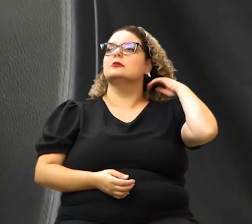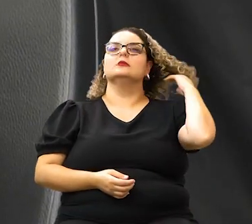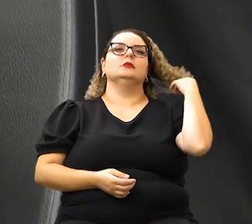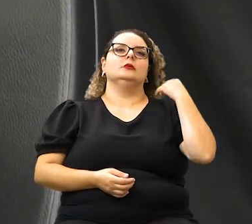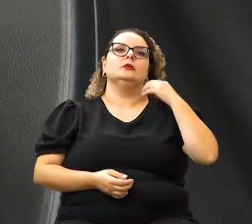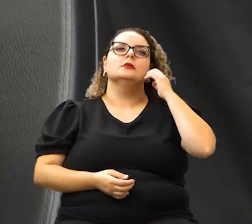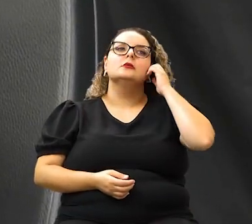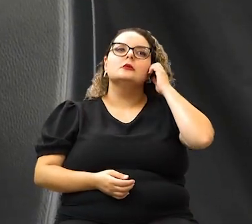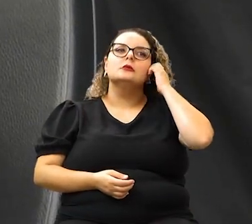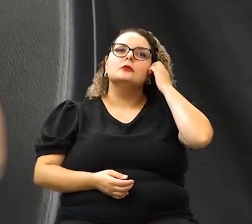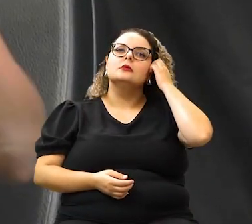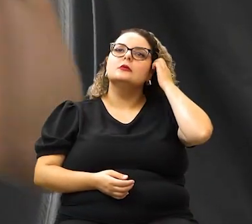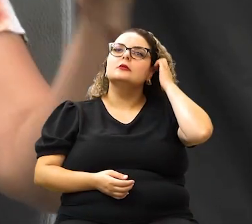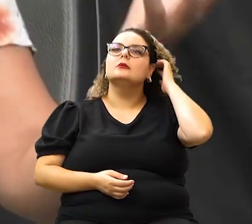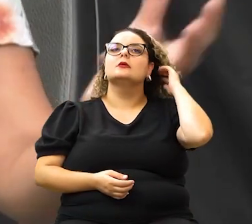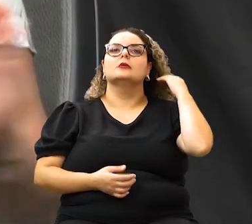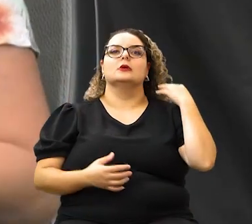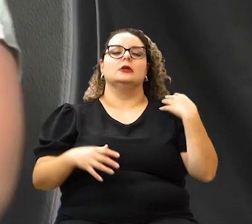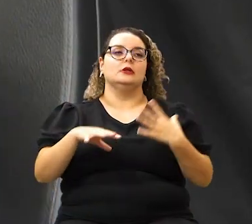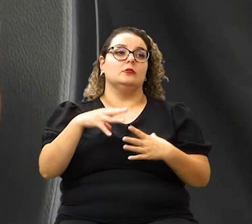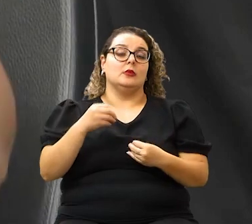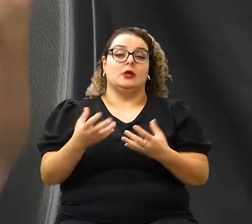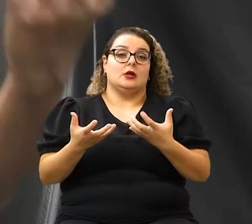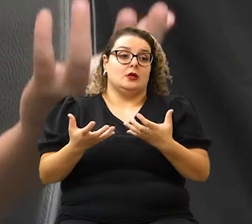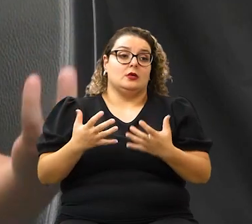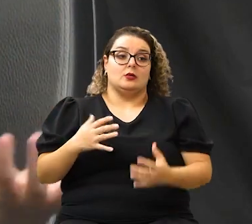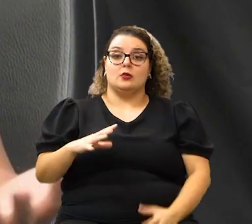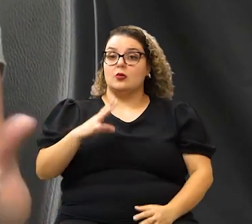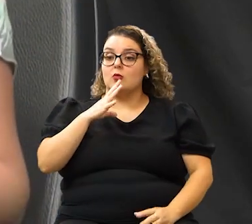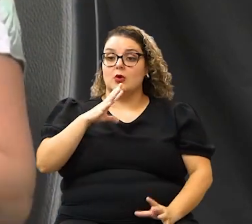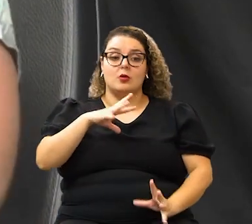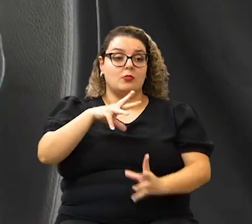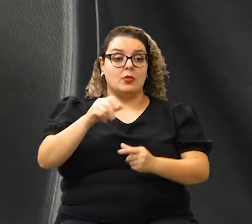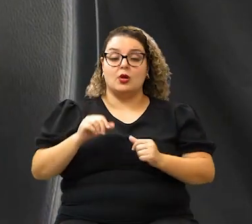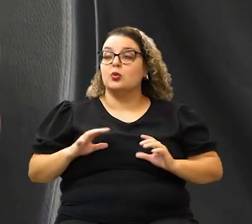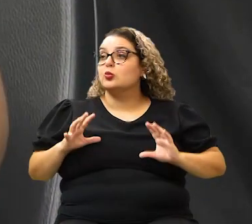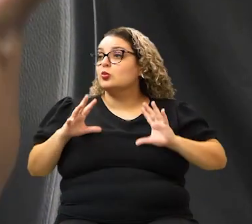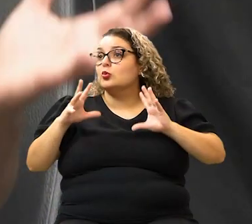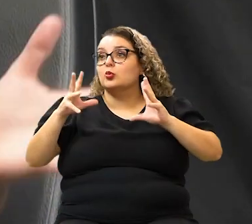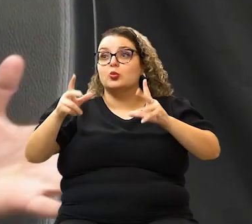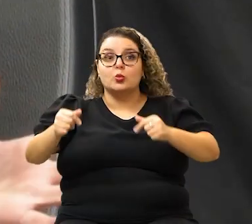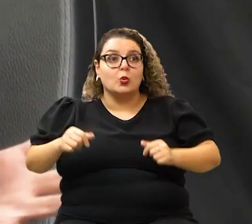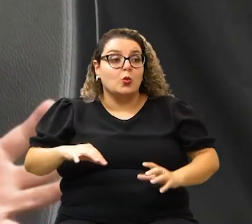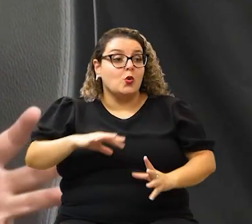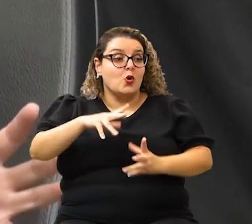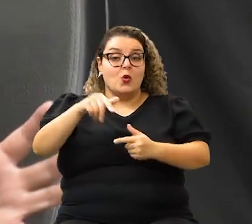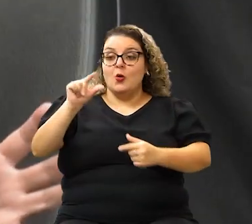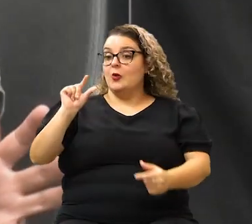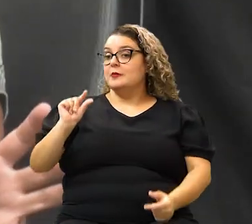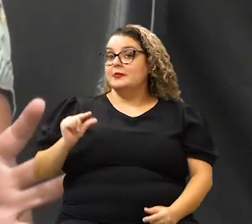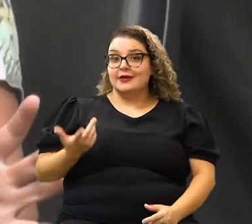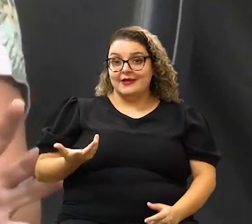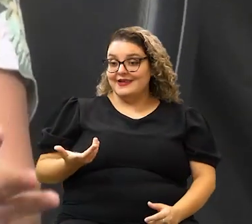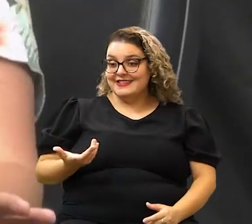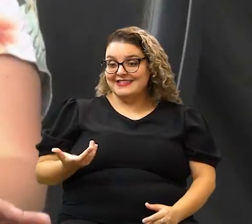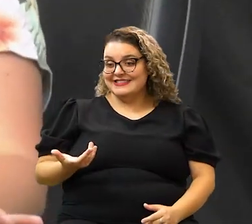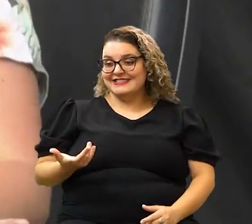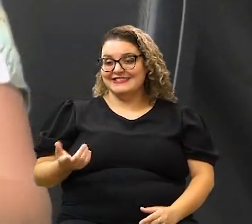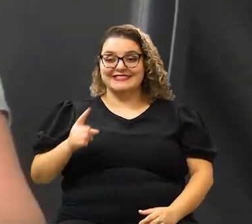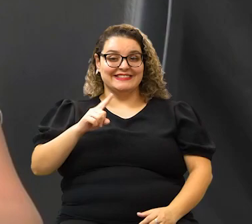de que quero conhecer o mundo, quero conhecer tudo, né? O mundo é pequeno demais